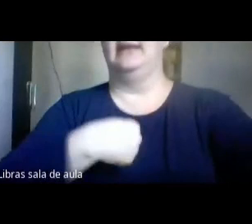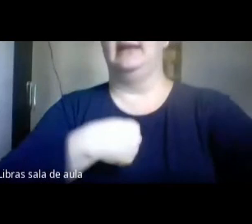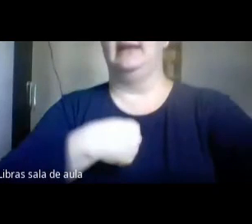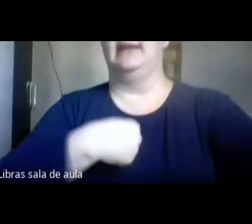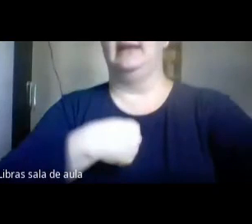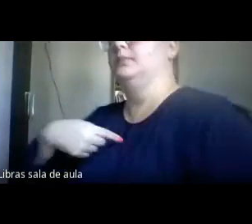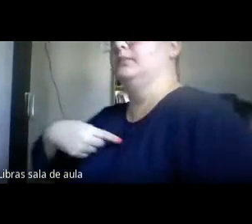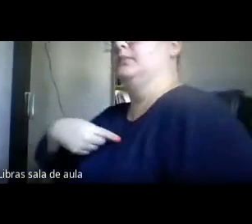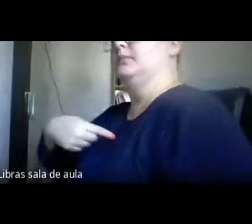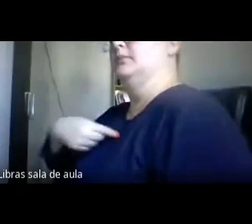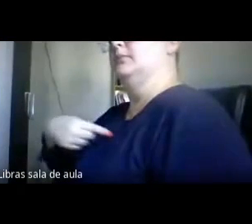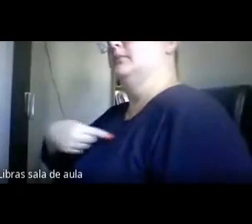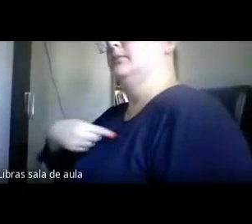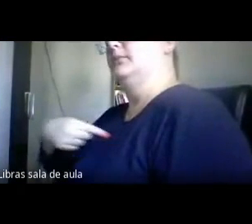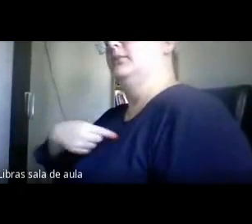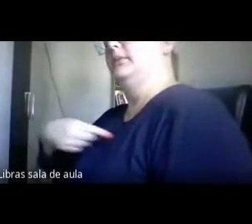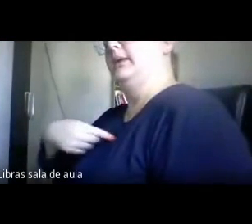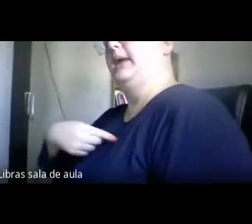Eu.